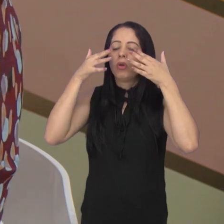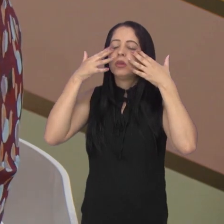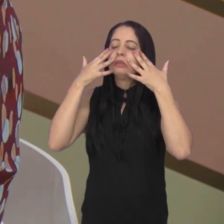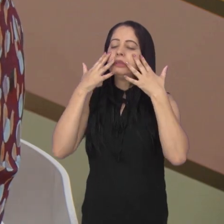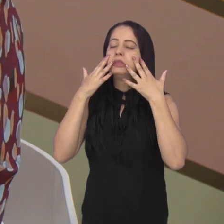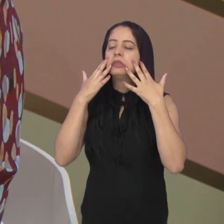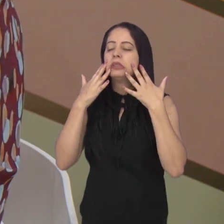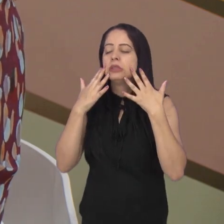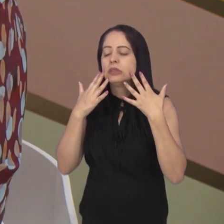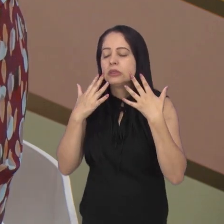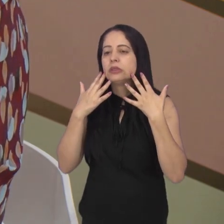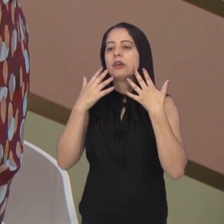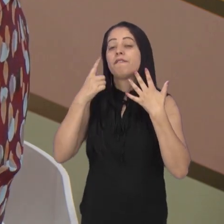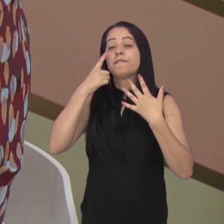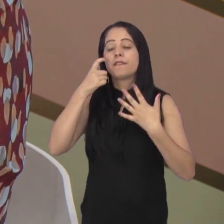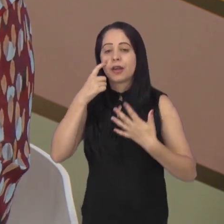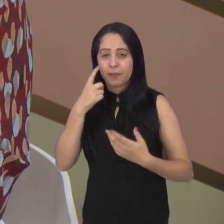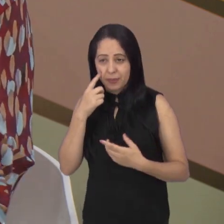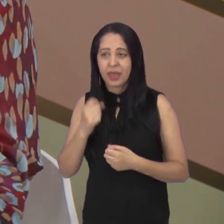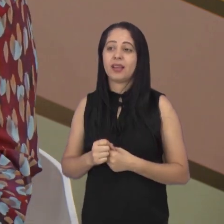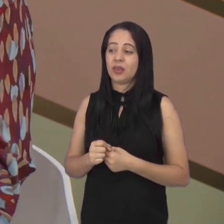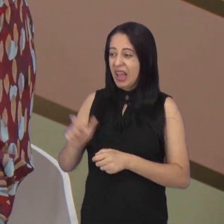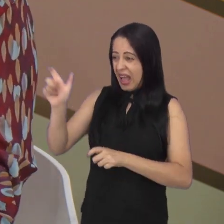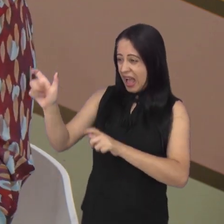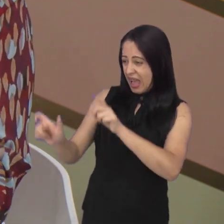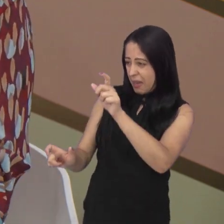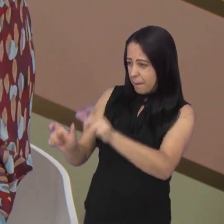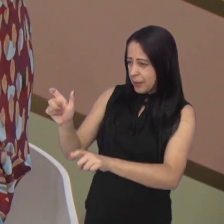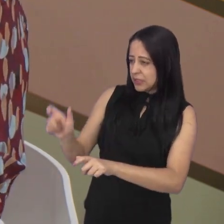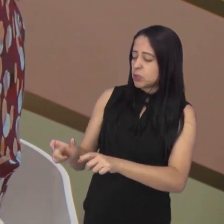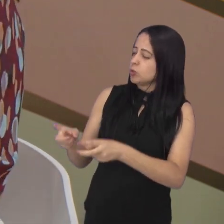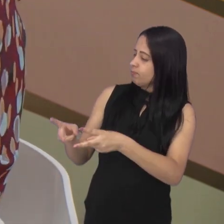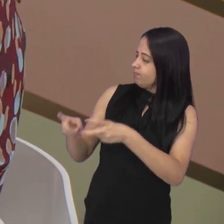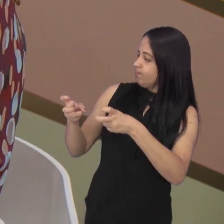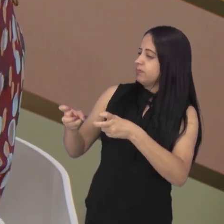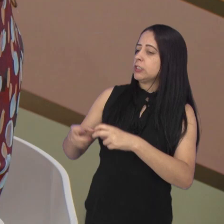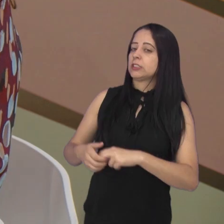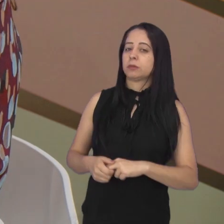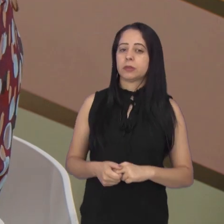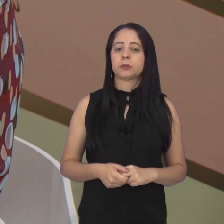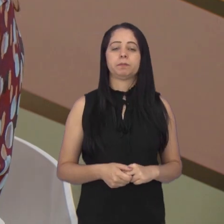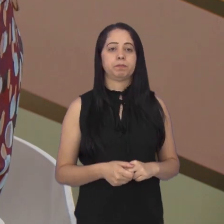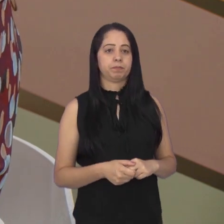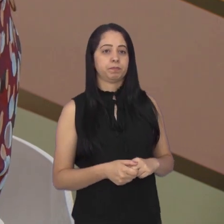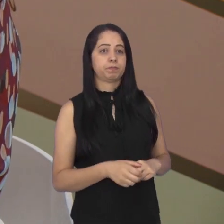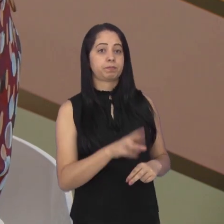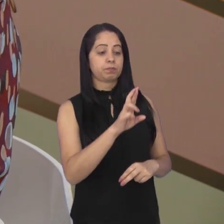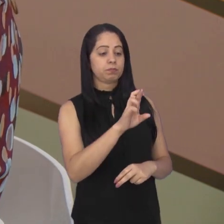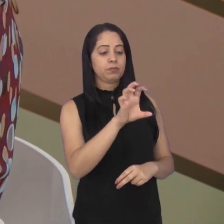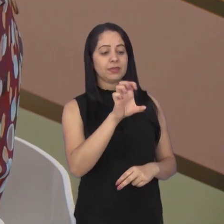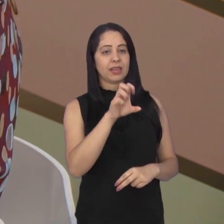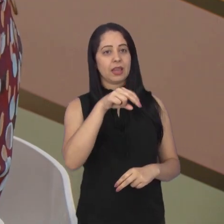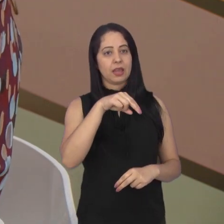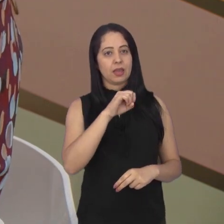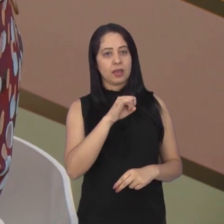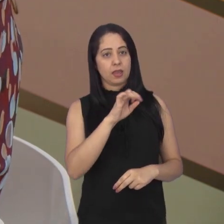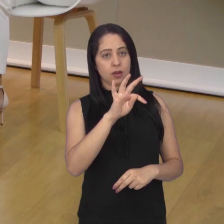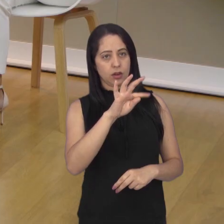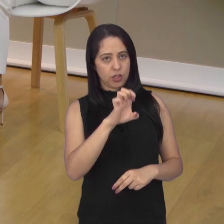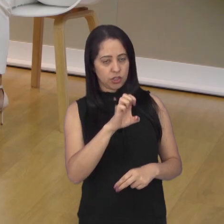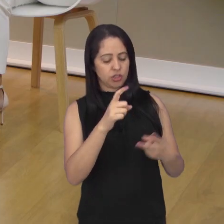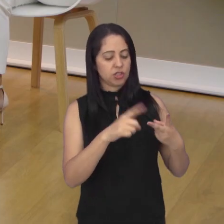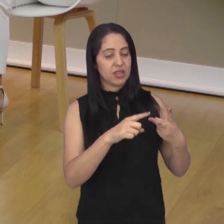rinite associado e aí o paciente fica com todo aquele quadro das duas manifestações juntas. A rinite também a